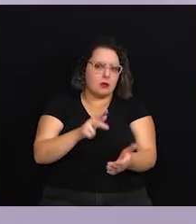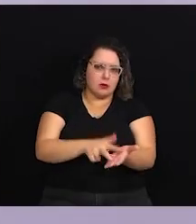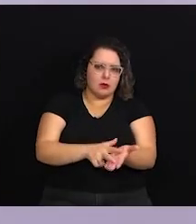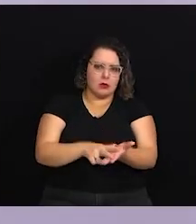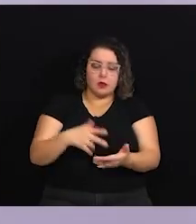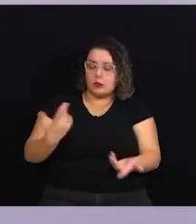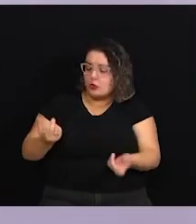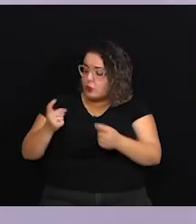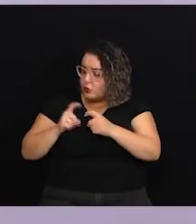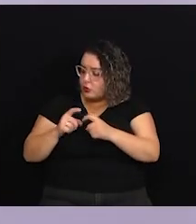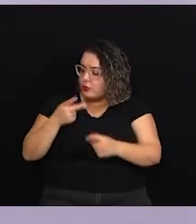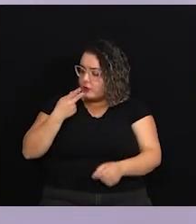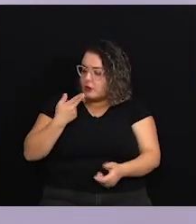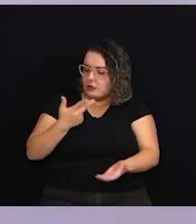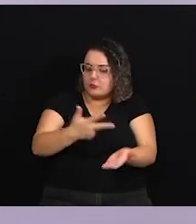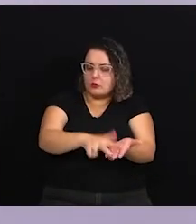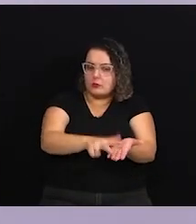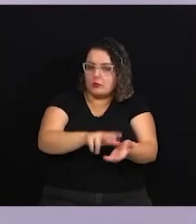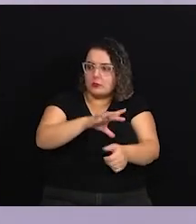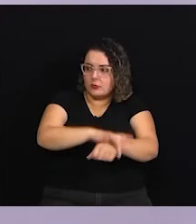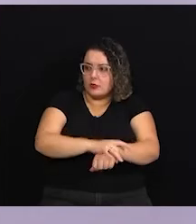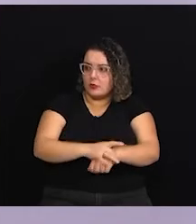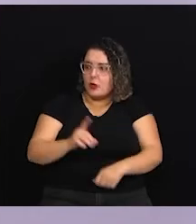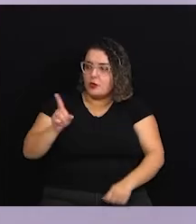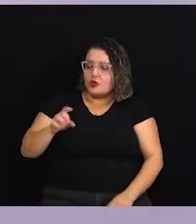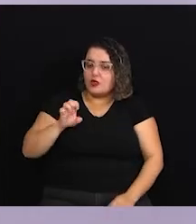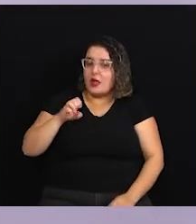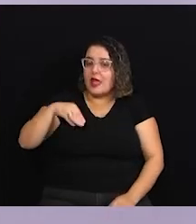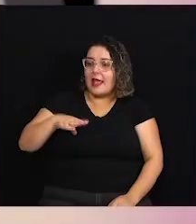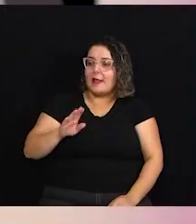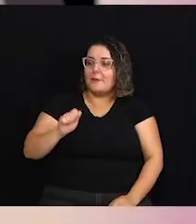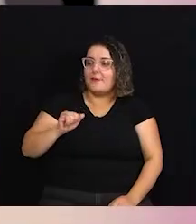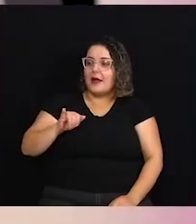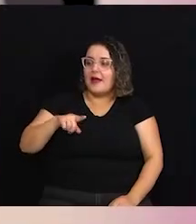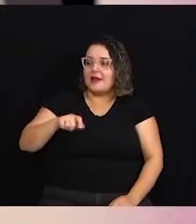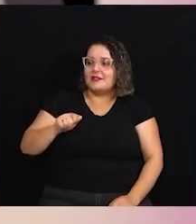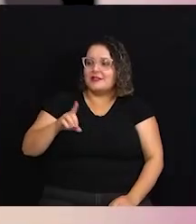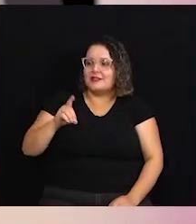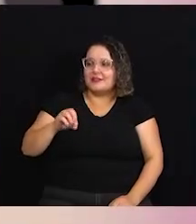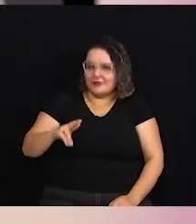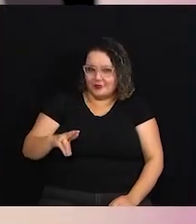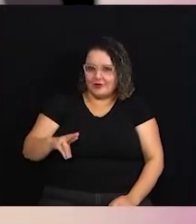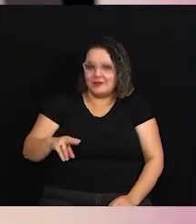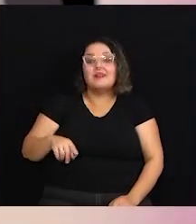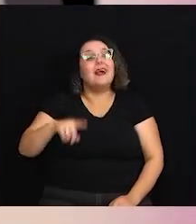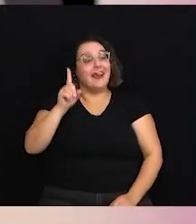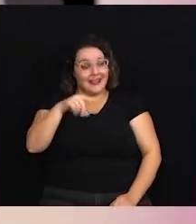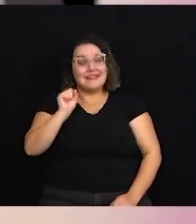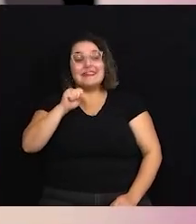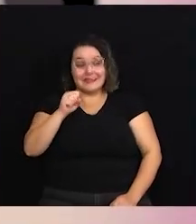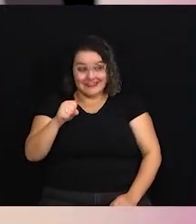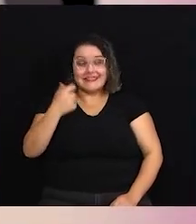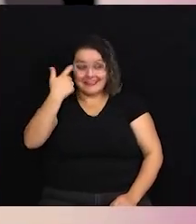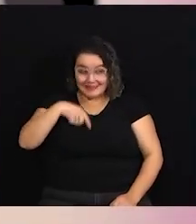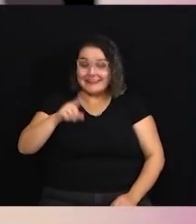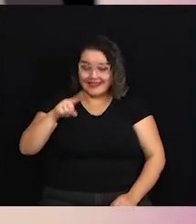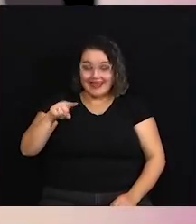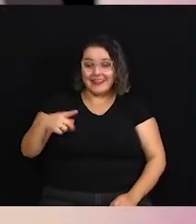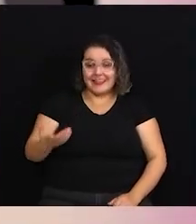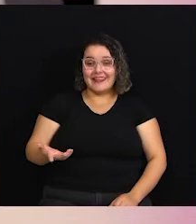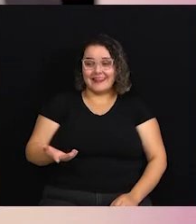Doutor quando se fala em epilepsia senhor embaixador da causa né Sim eu sou eu